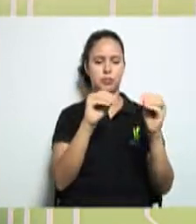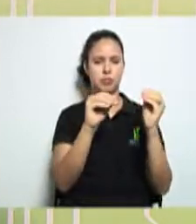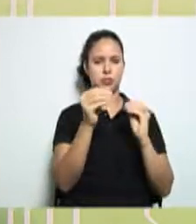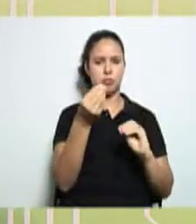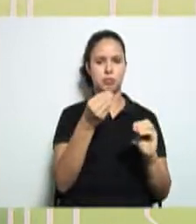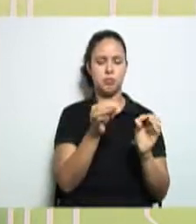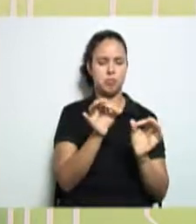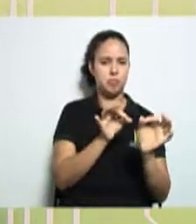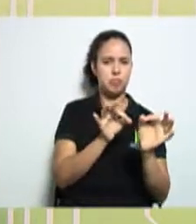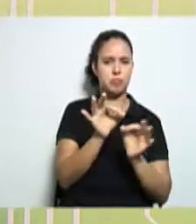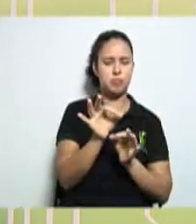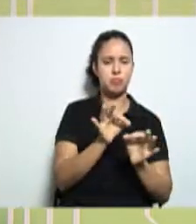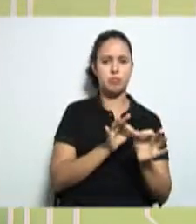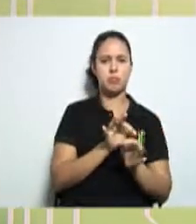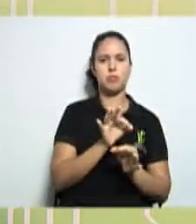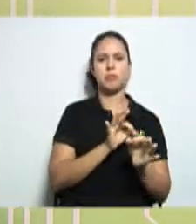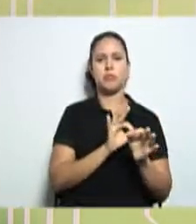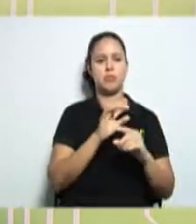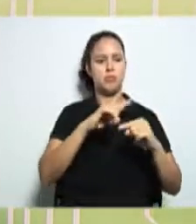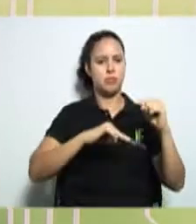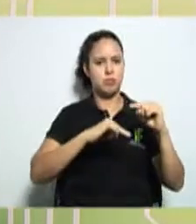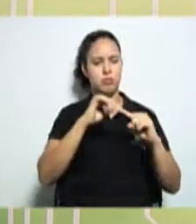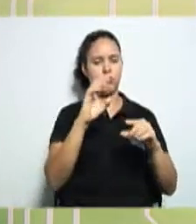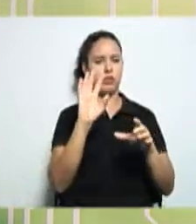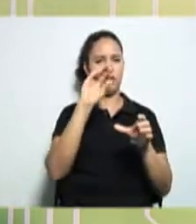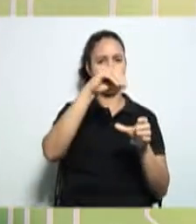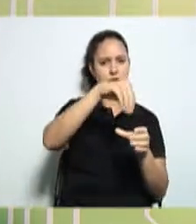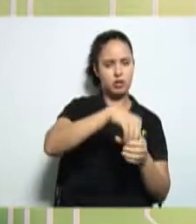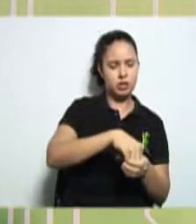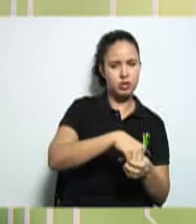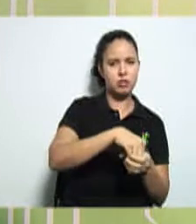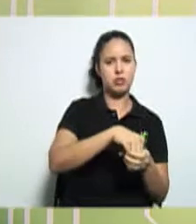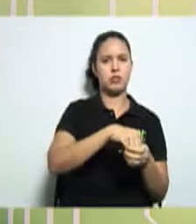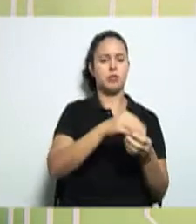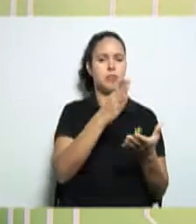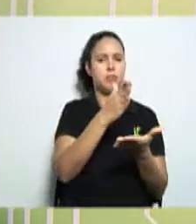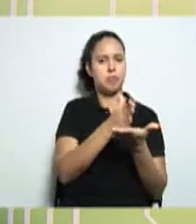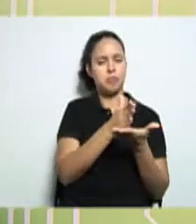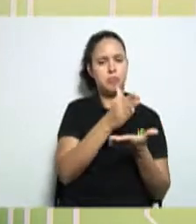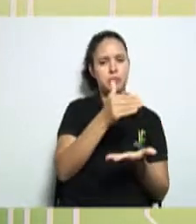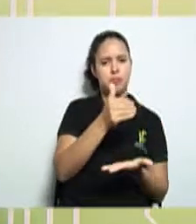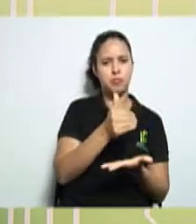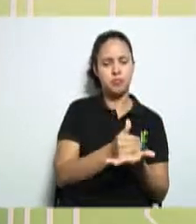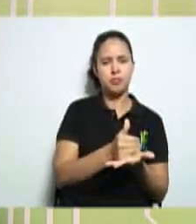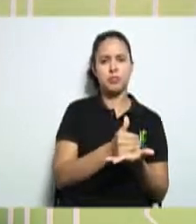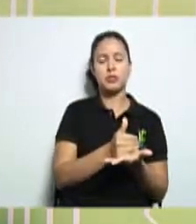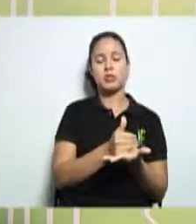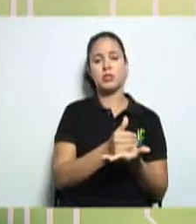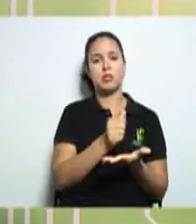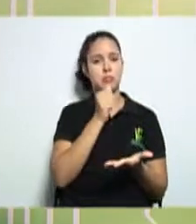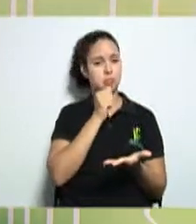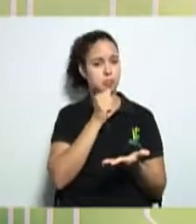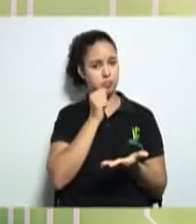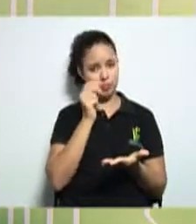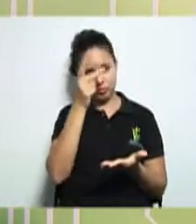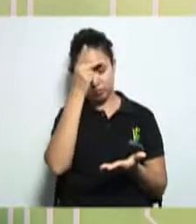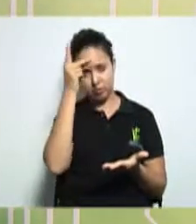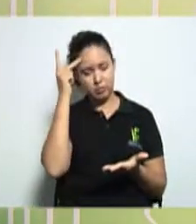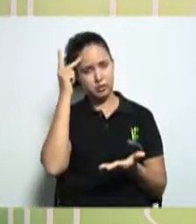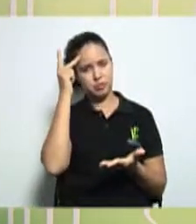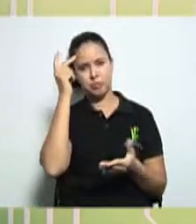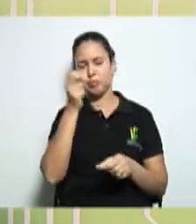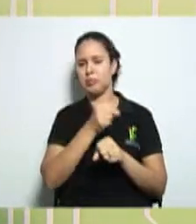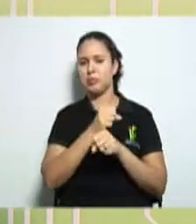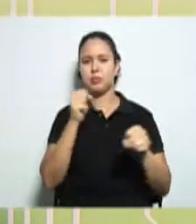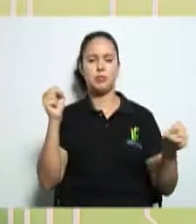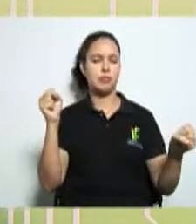aparado com os materiais necessários, com as divisões necessárias, mas sem as pessoas, a organização